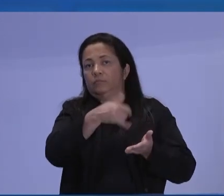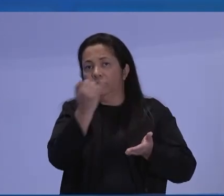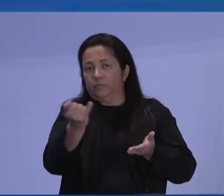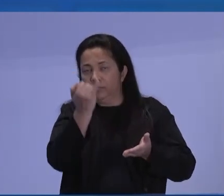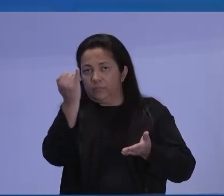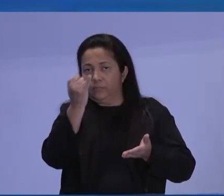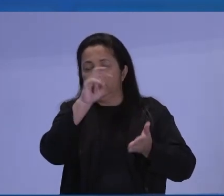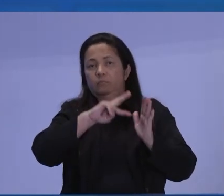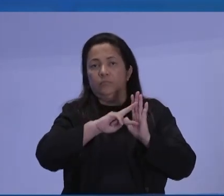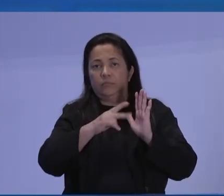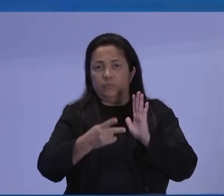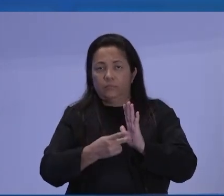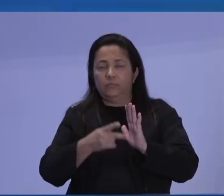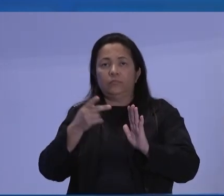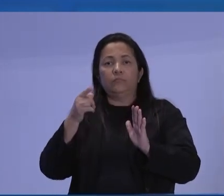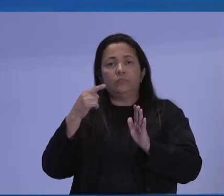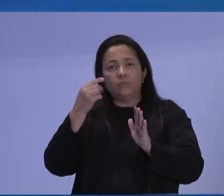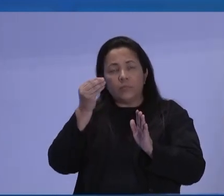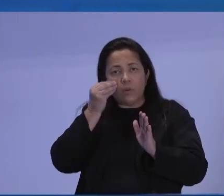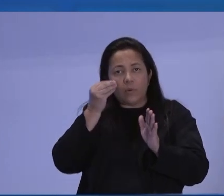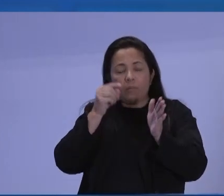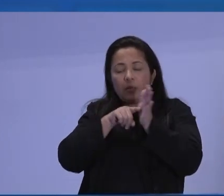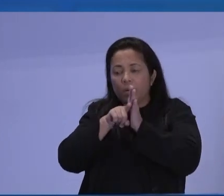precoce da doença.